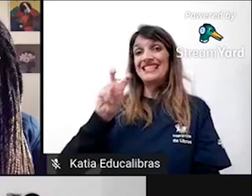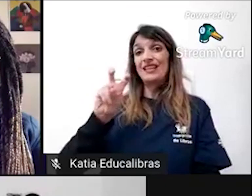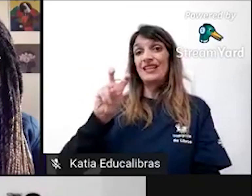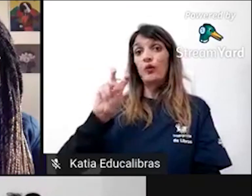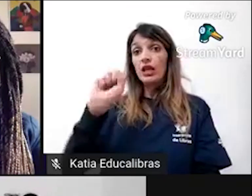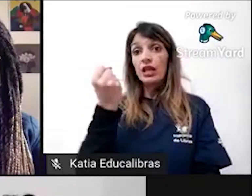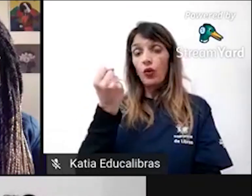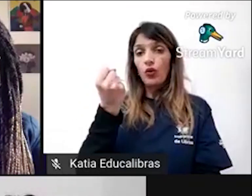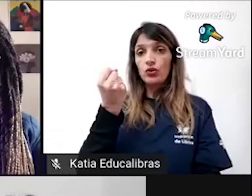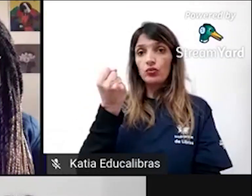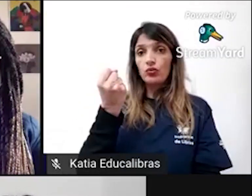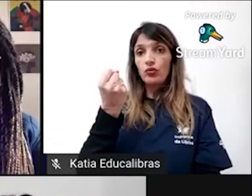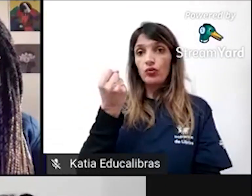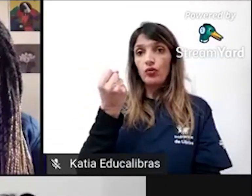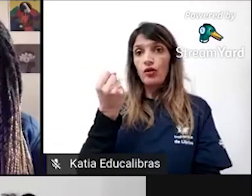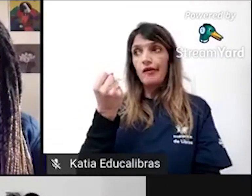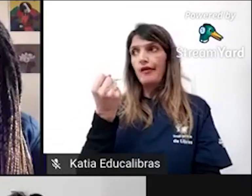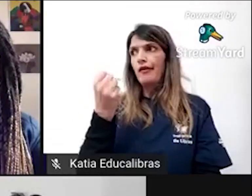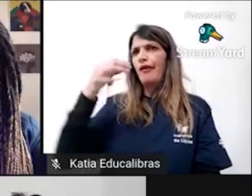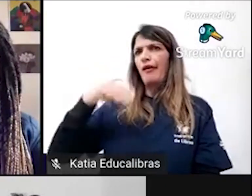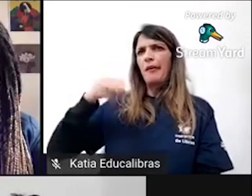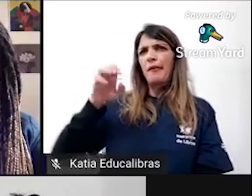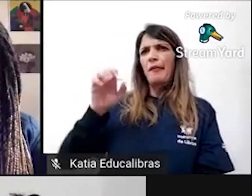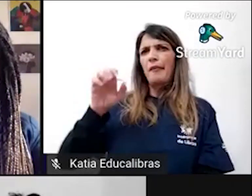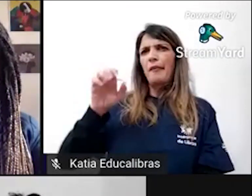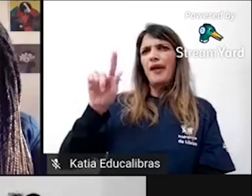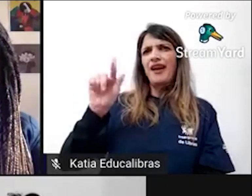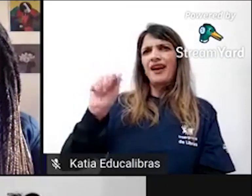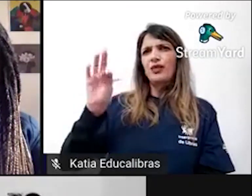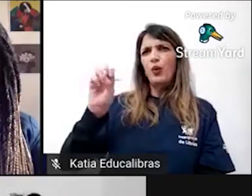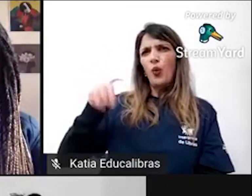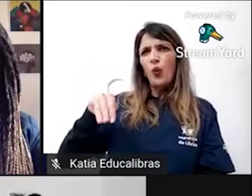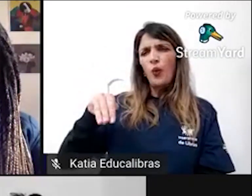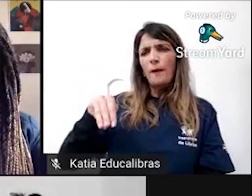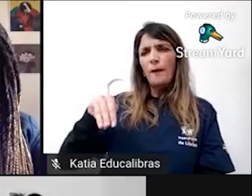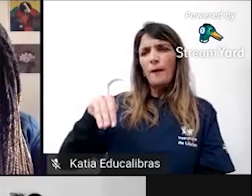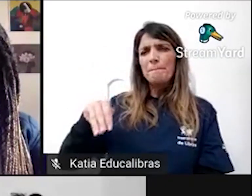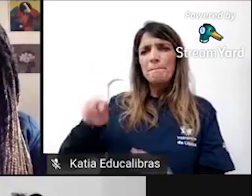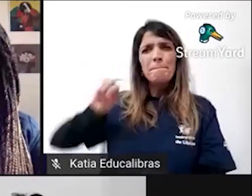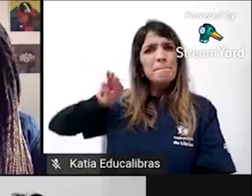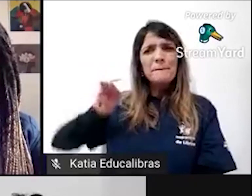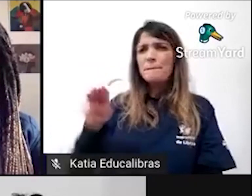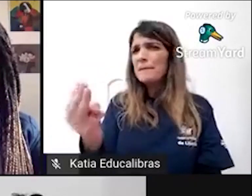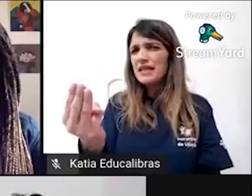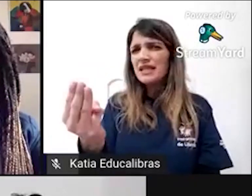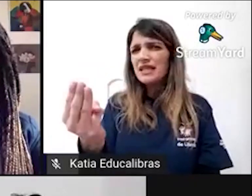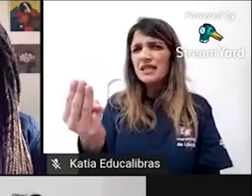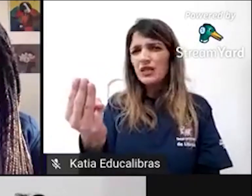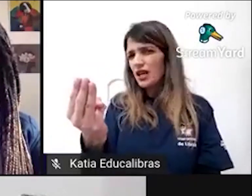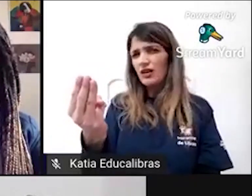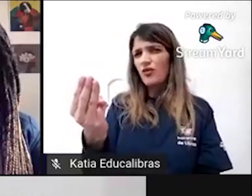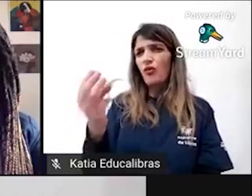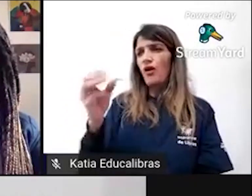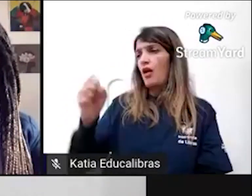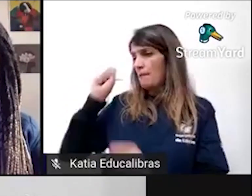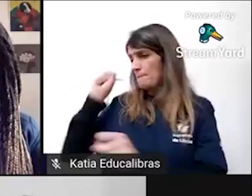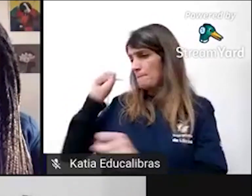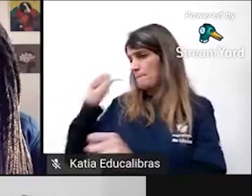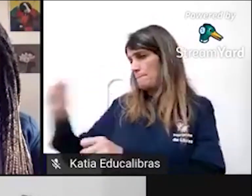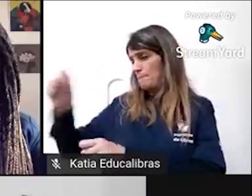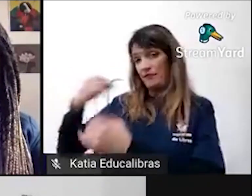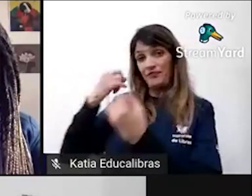megatons, 58 milhões de toneladas de dinamite que soltou numa ilha lá, que deu até terremoto. Imagina